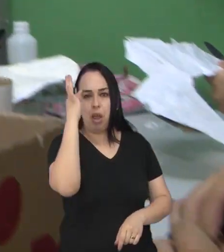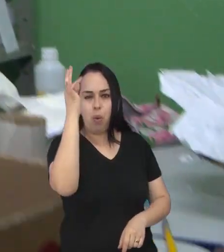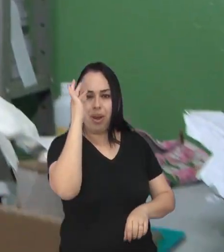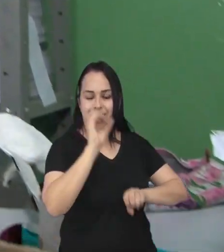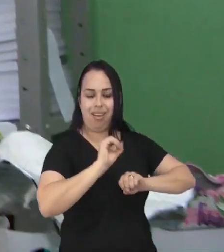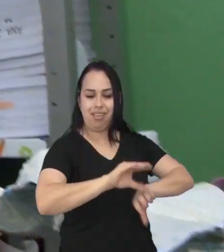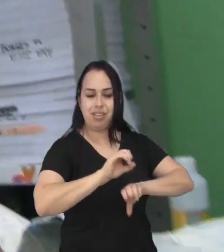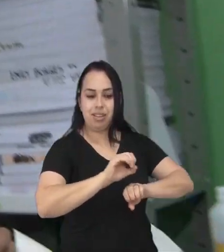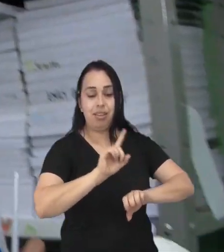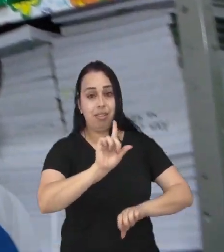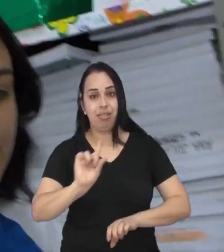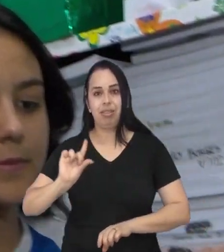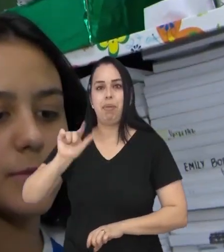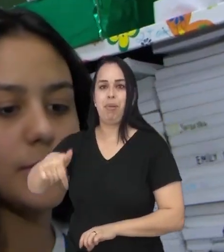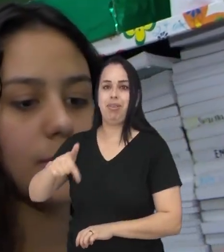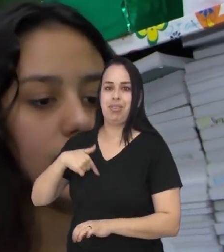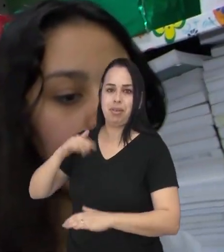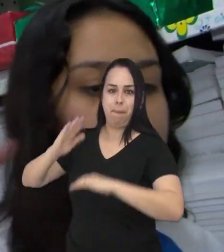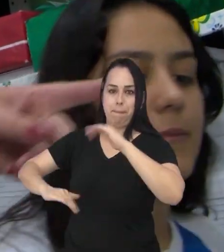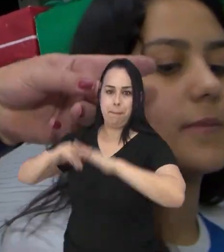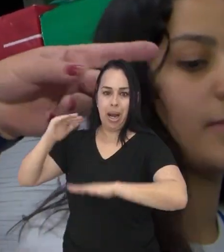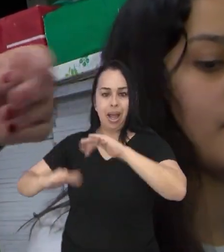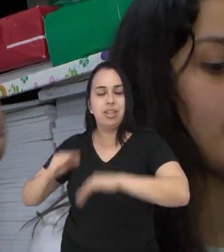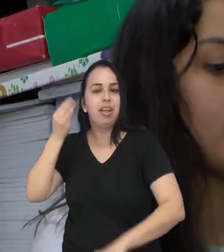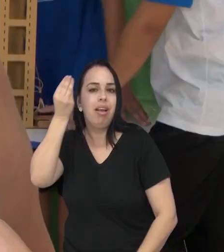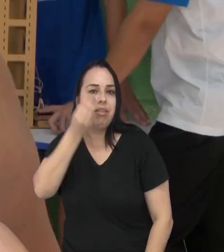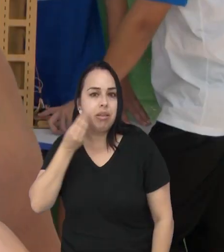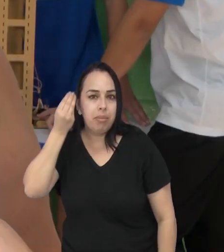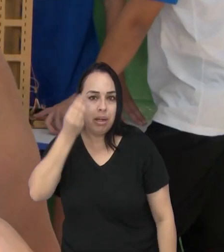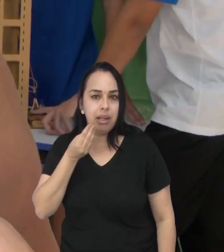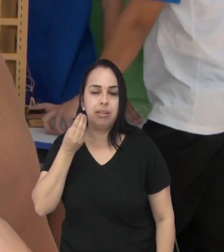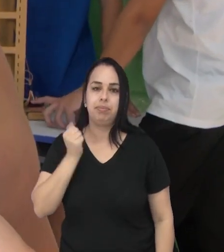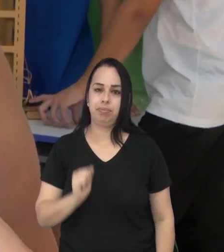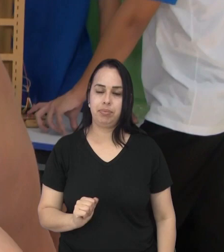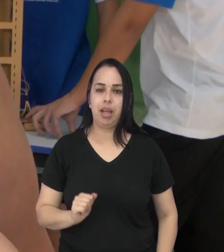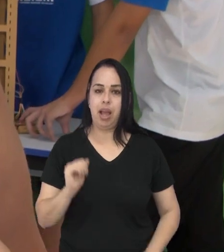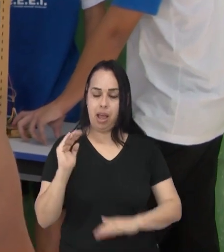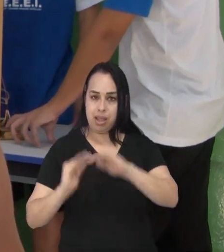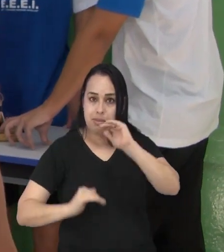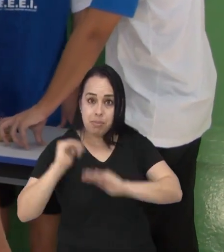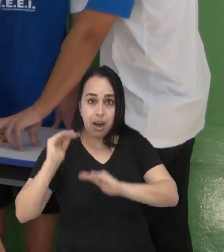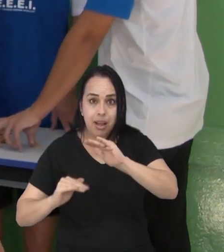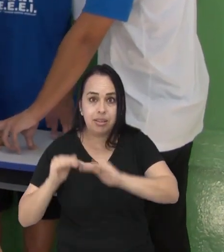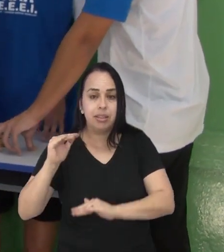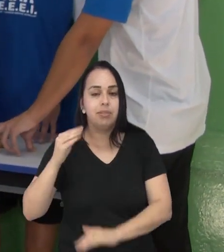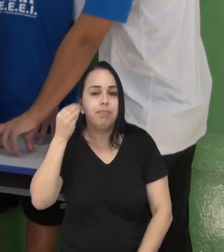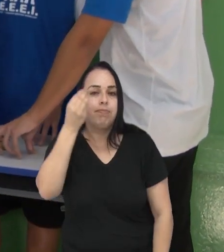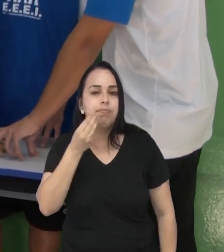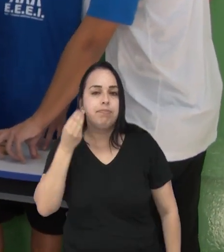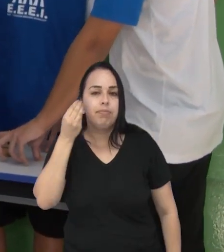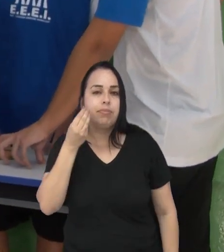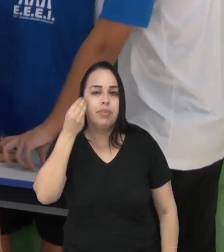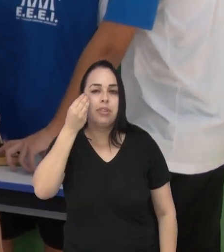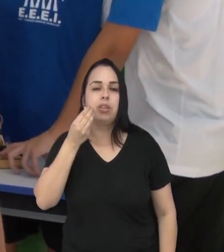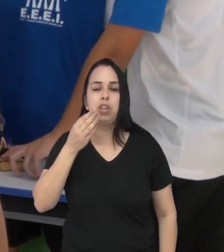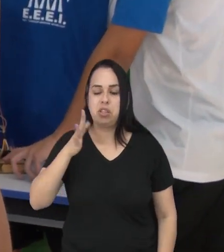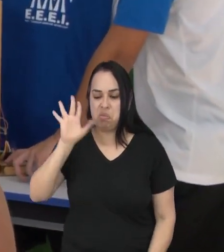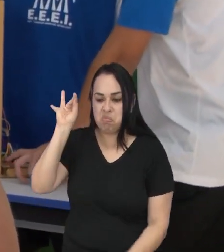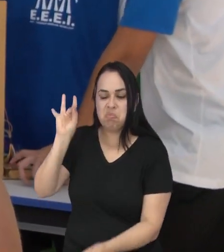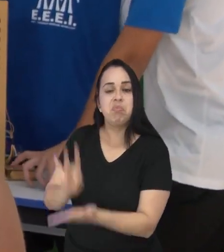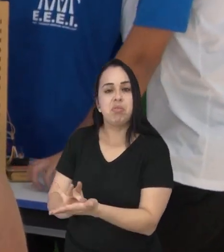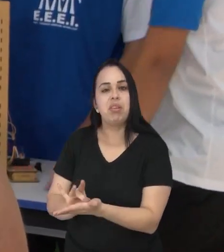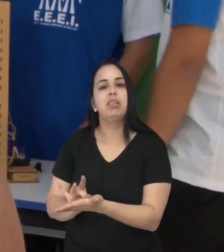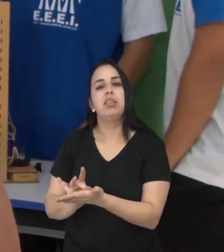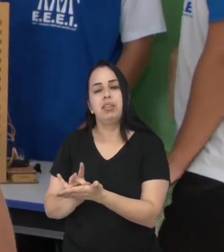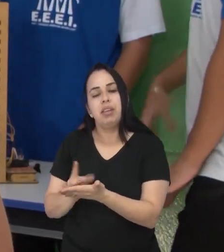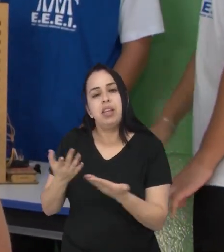com tranquilidade aulas práticas e experimentais. As práticas experimentais são aulas onde a gente trabalha o